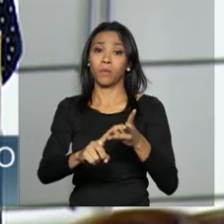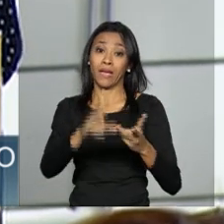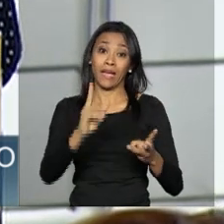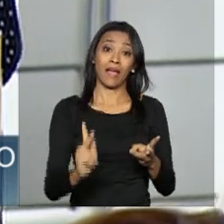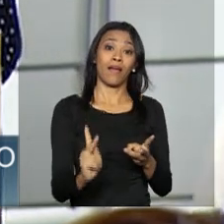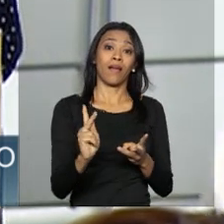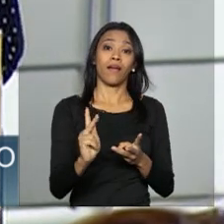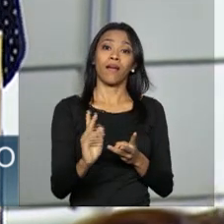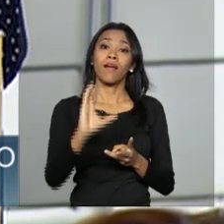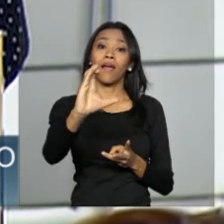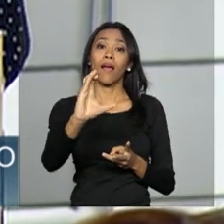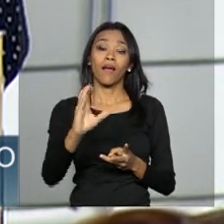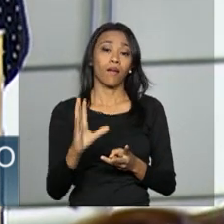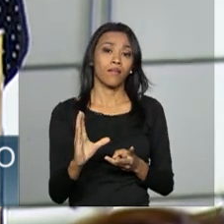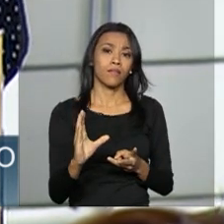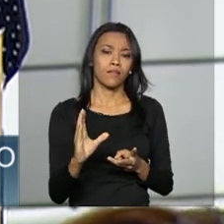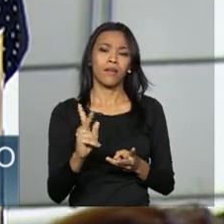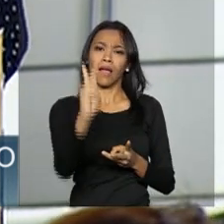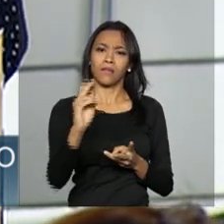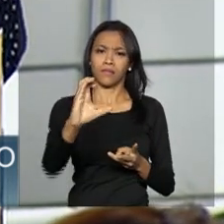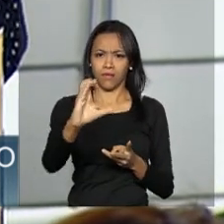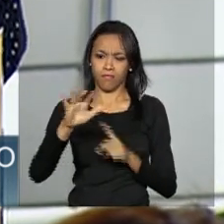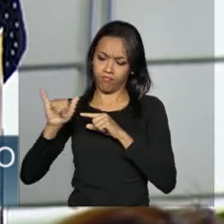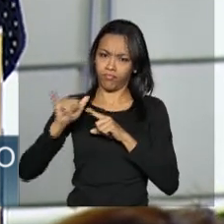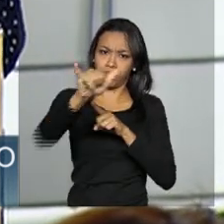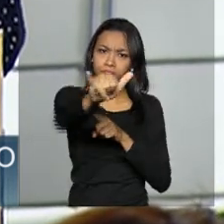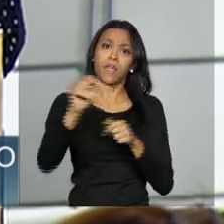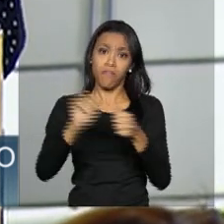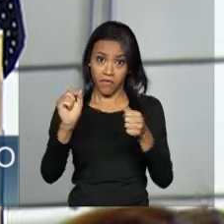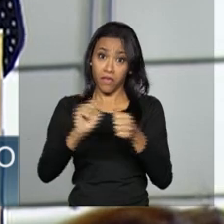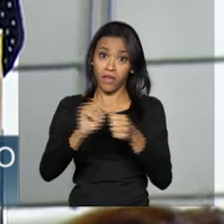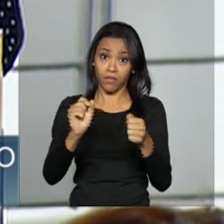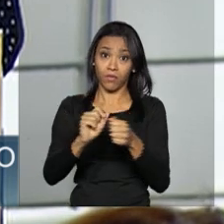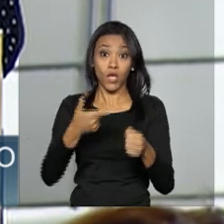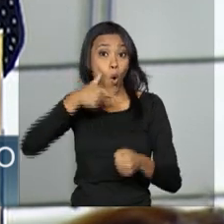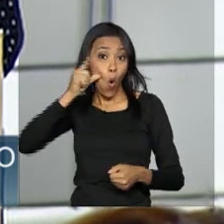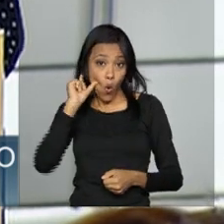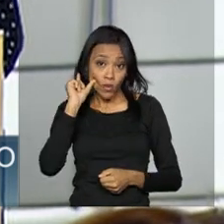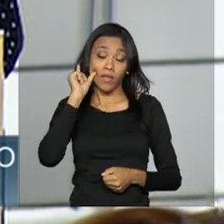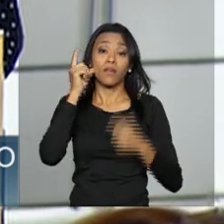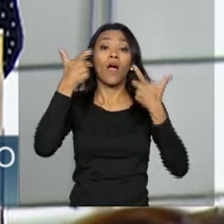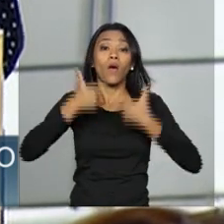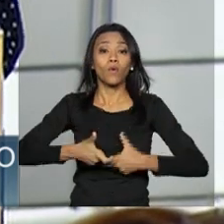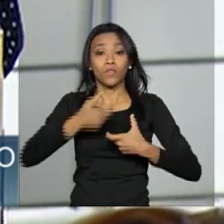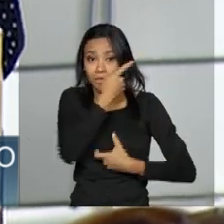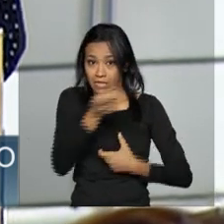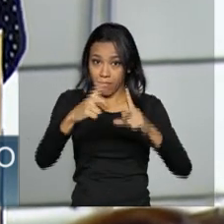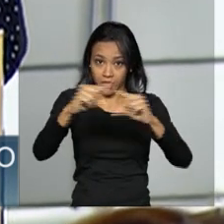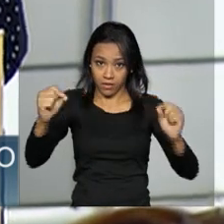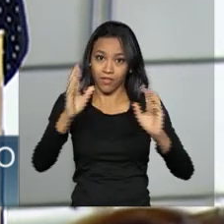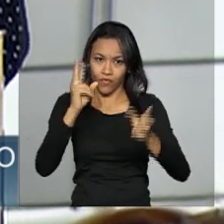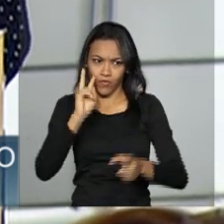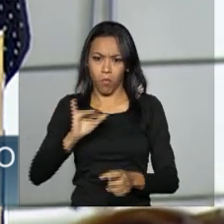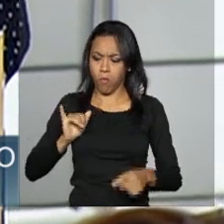KC-390, o maior avião já fabricado no Brasil, que tive a honra de visitar ontem em Brasília. No âmbito